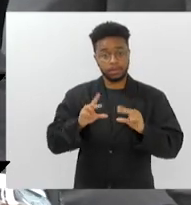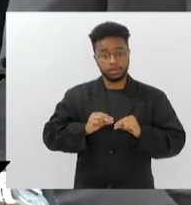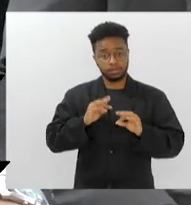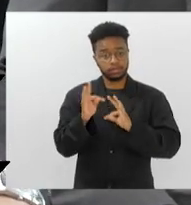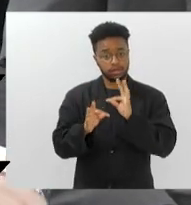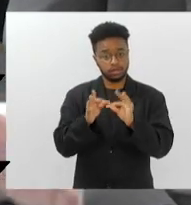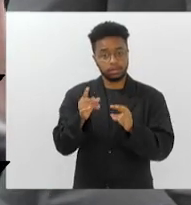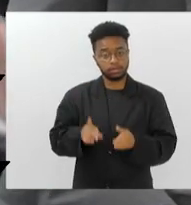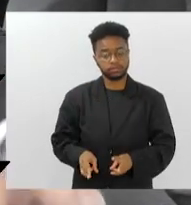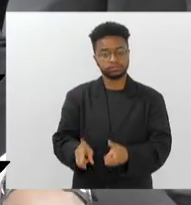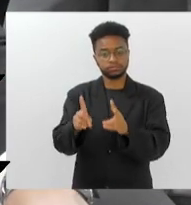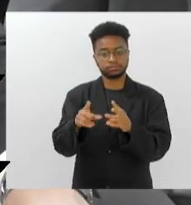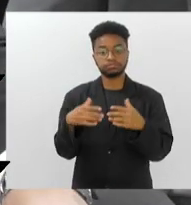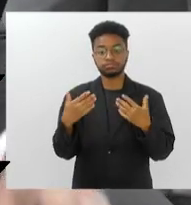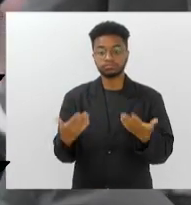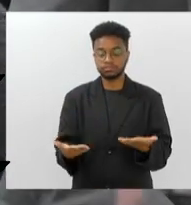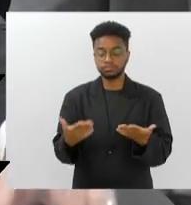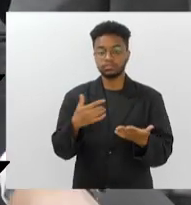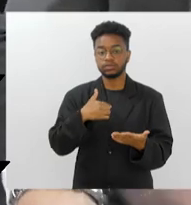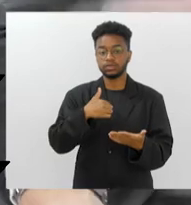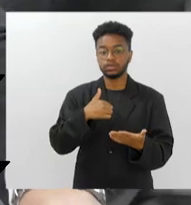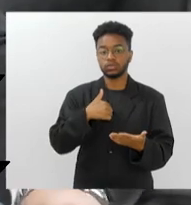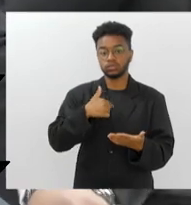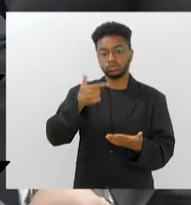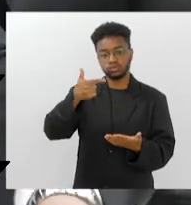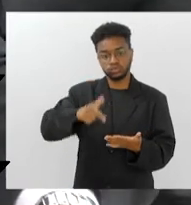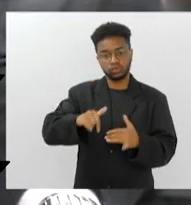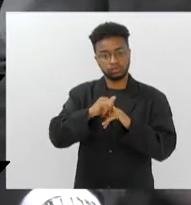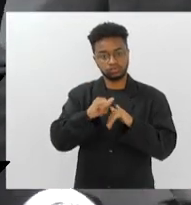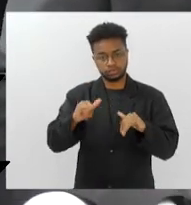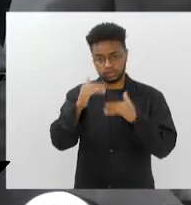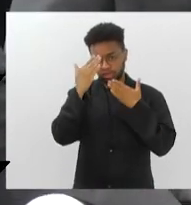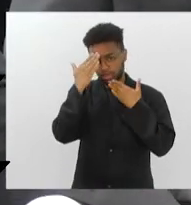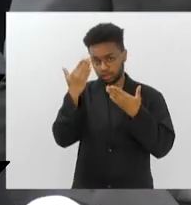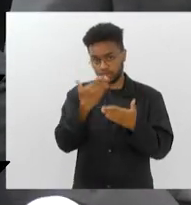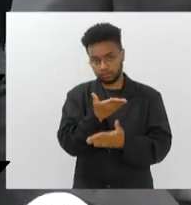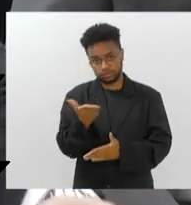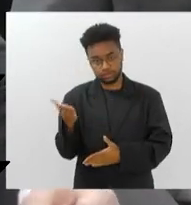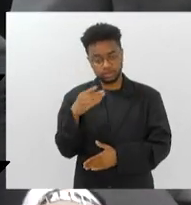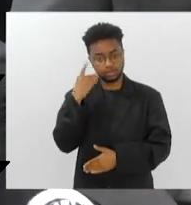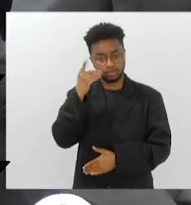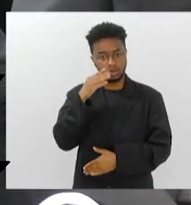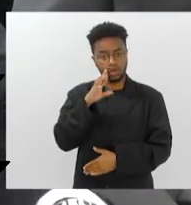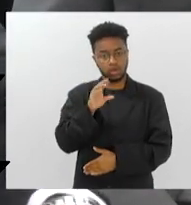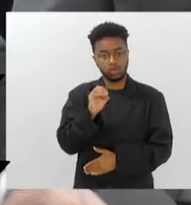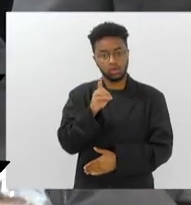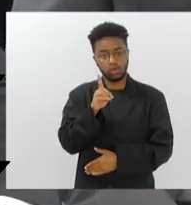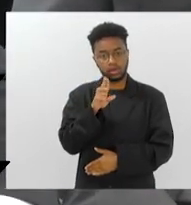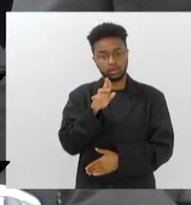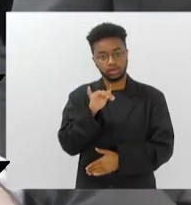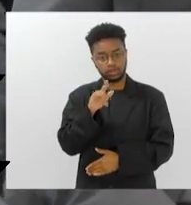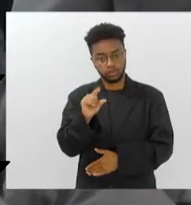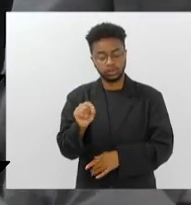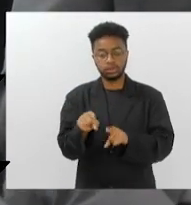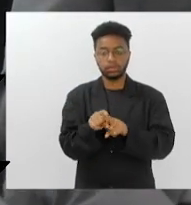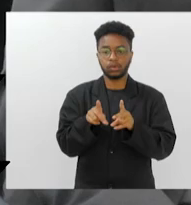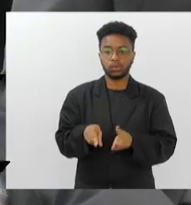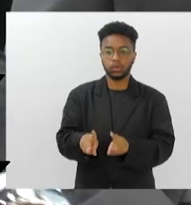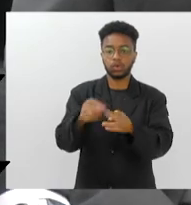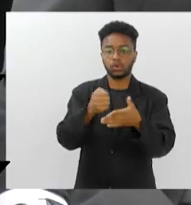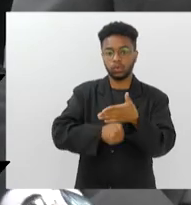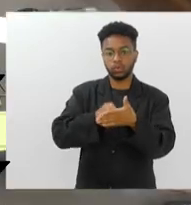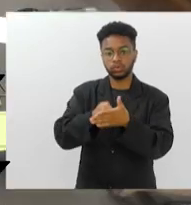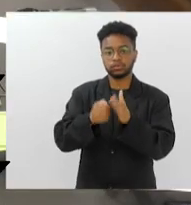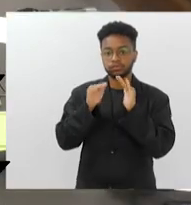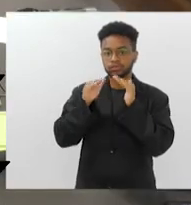filhos continuem então é mais uma iniciativa agradeço mais uma vez Deputado Rodrigo Amorim e sigamos na luta de fato por aqueles que